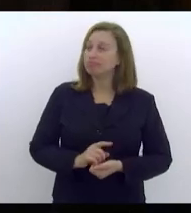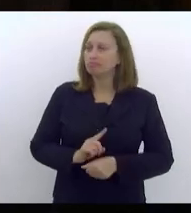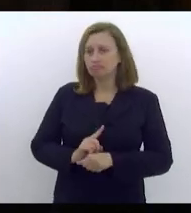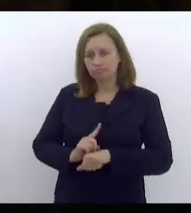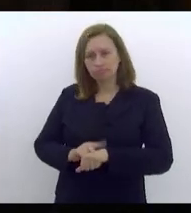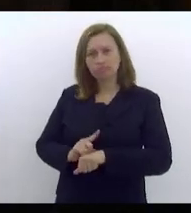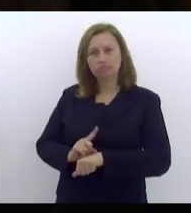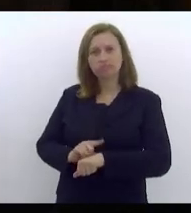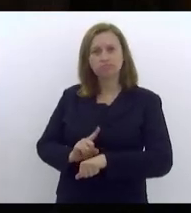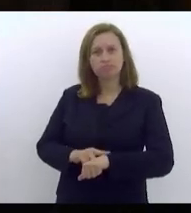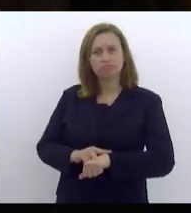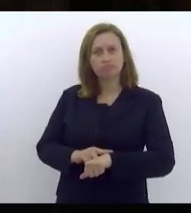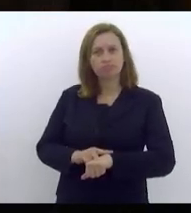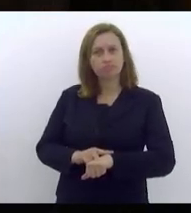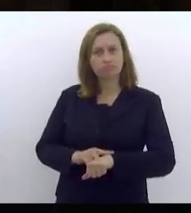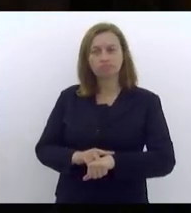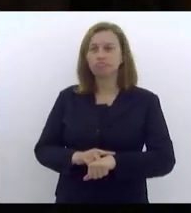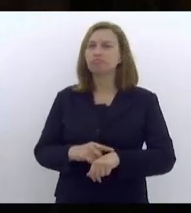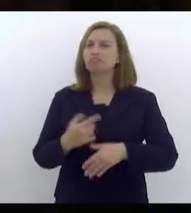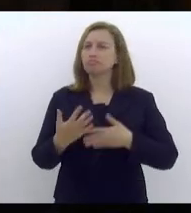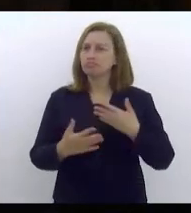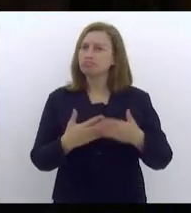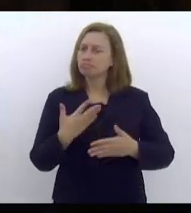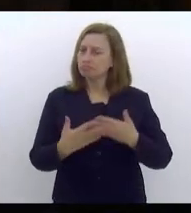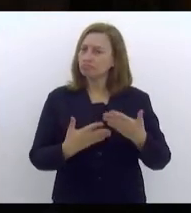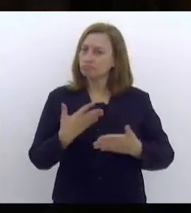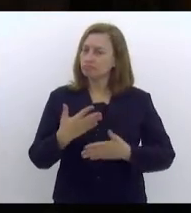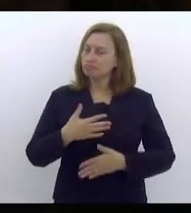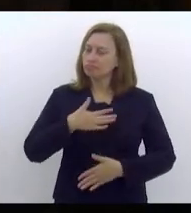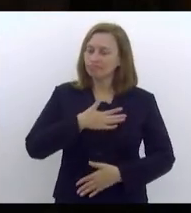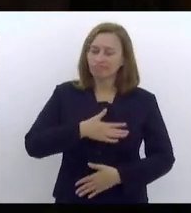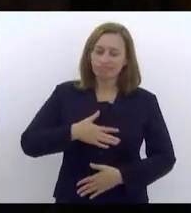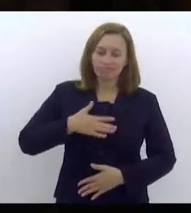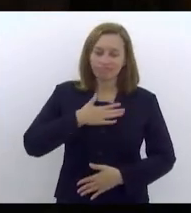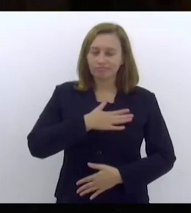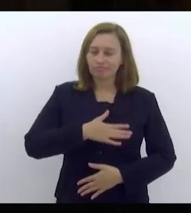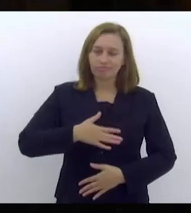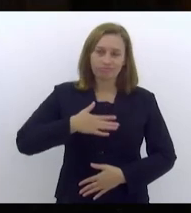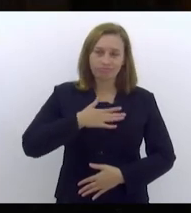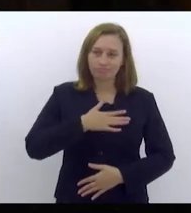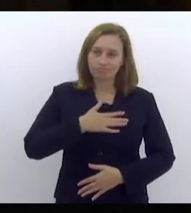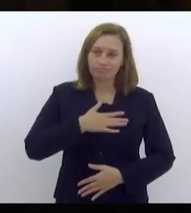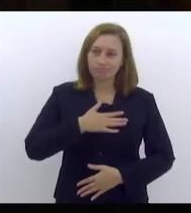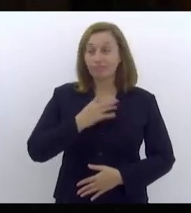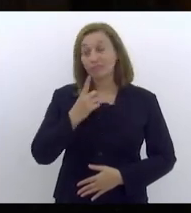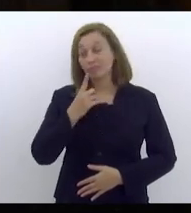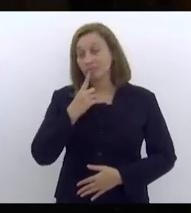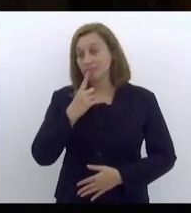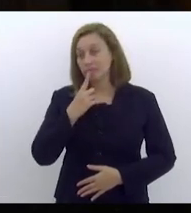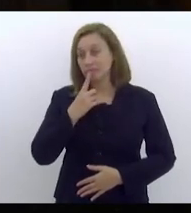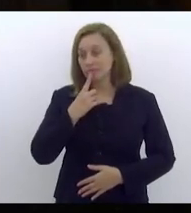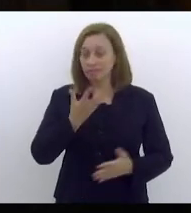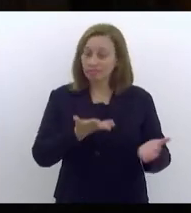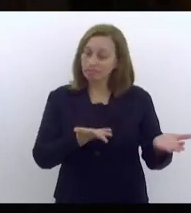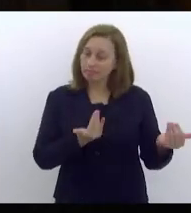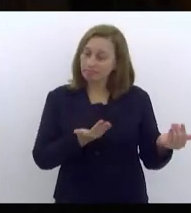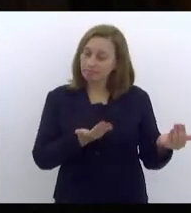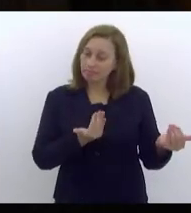momento, para mim, de saudosismo e de muito prazer estar perto daquela